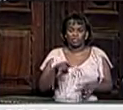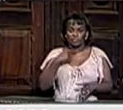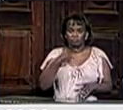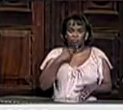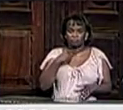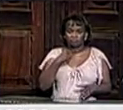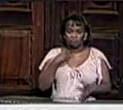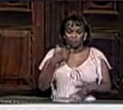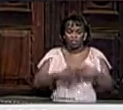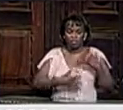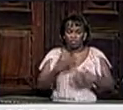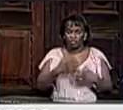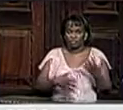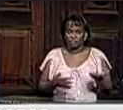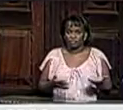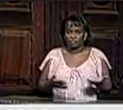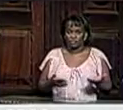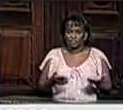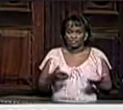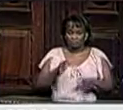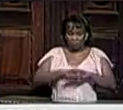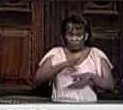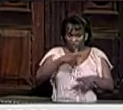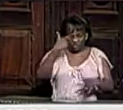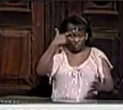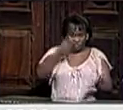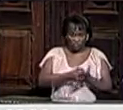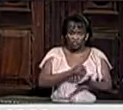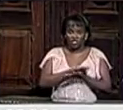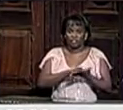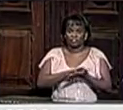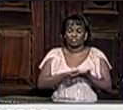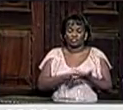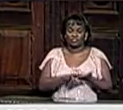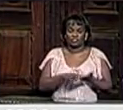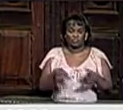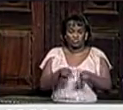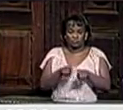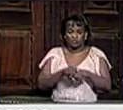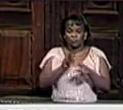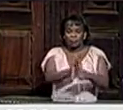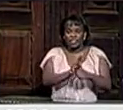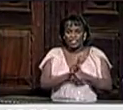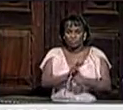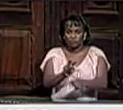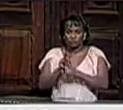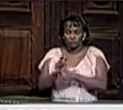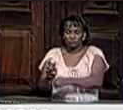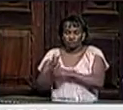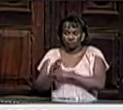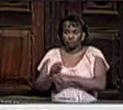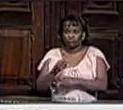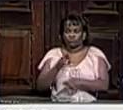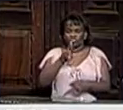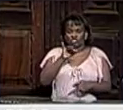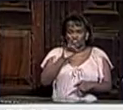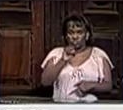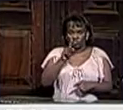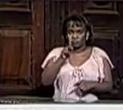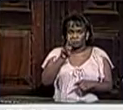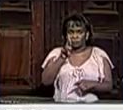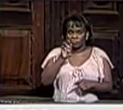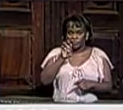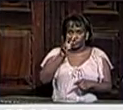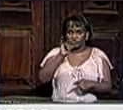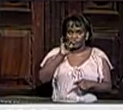saiu. Ele não decidiu os empréstimos que o Rio Previdência